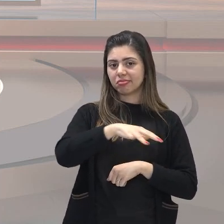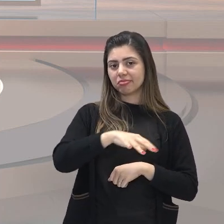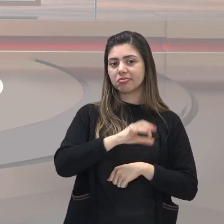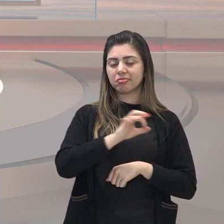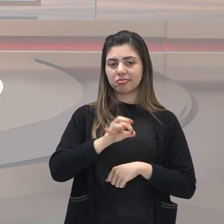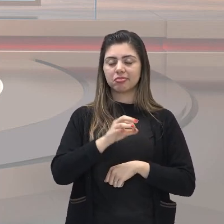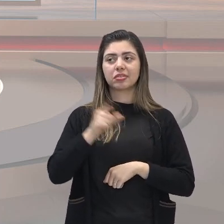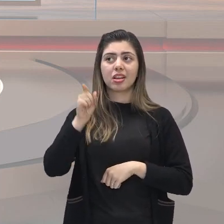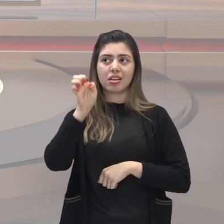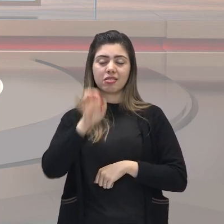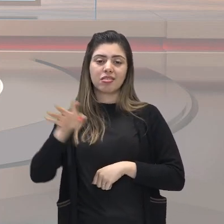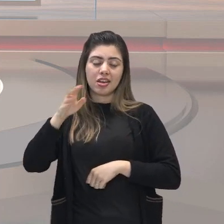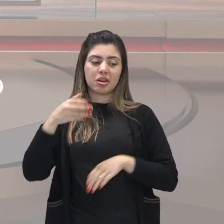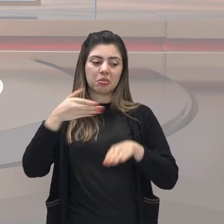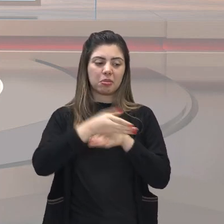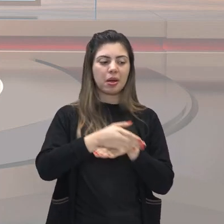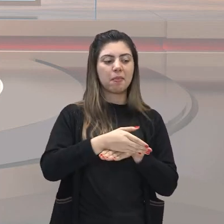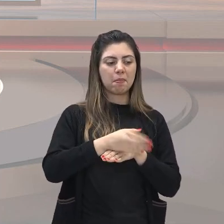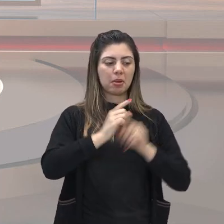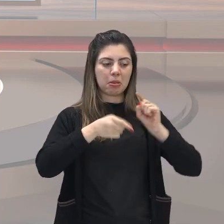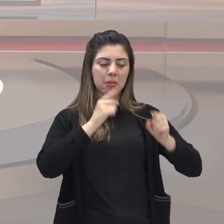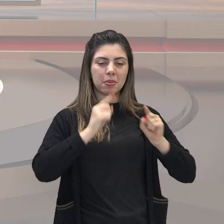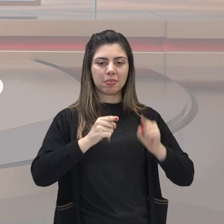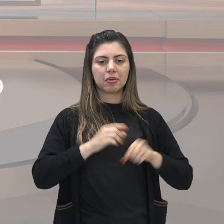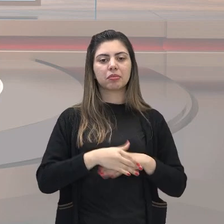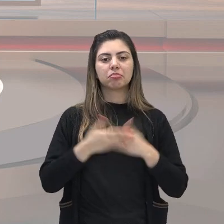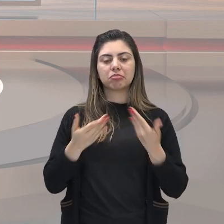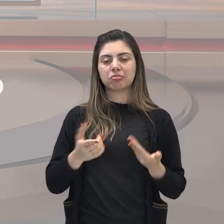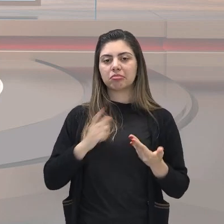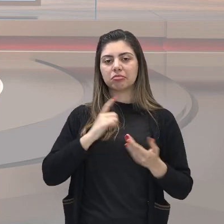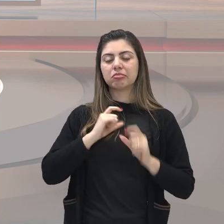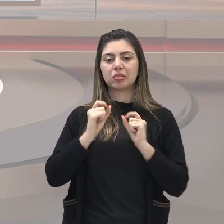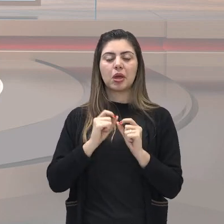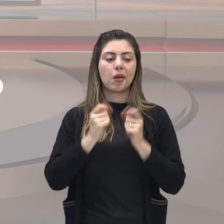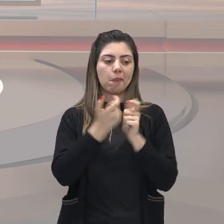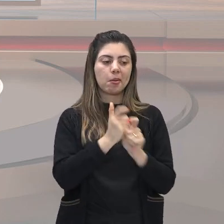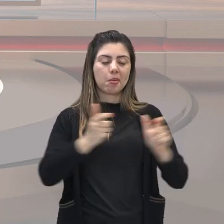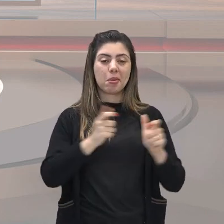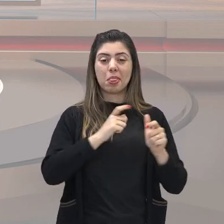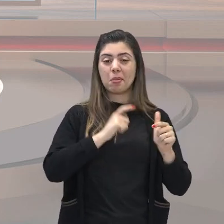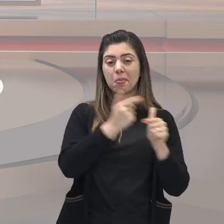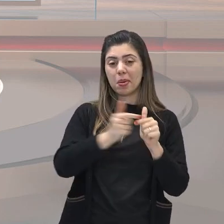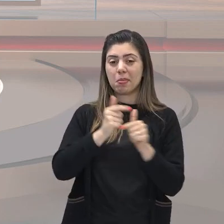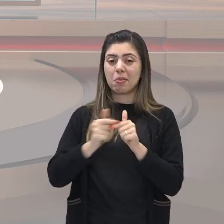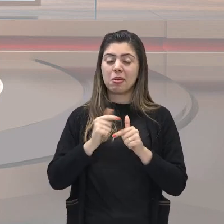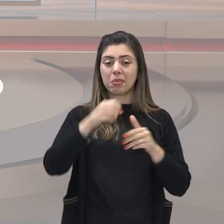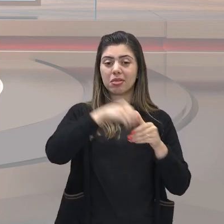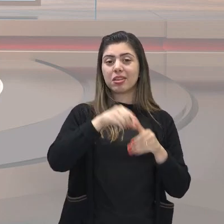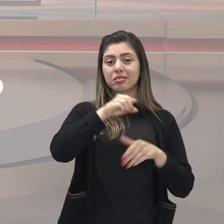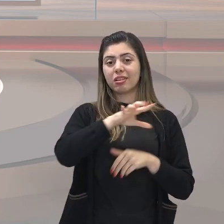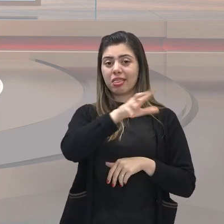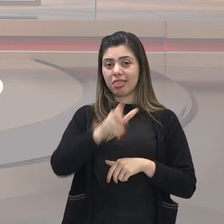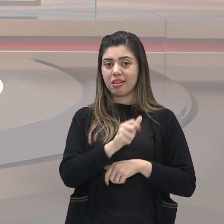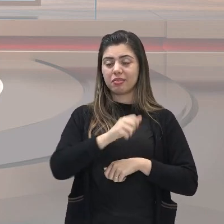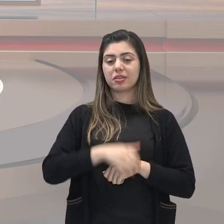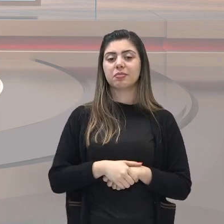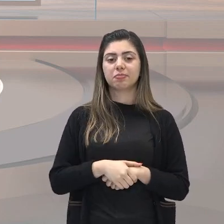determinado país europeu controlava. Isso vai aumentar de modo muito grande os problemas internos dentro da África neste